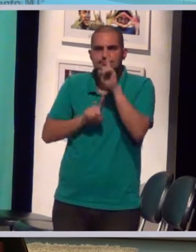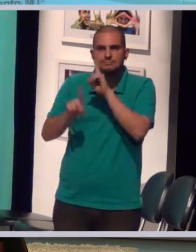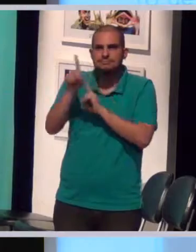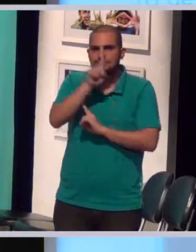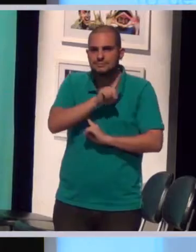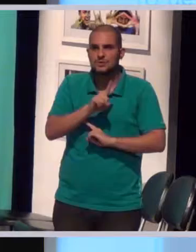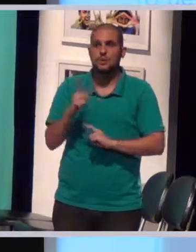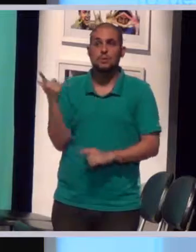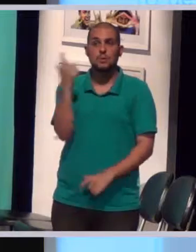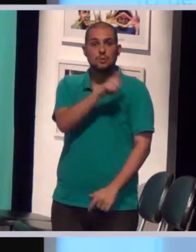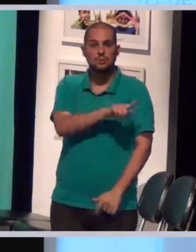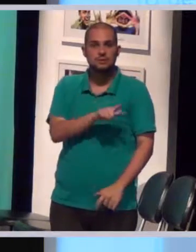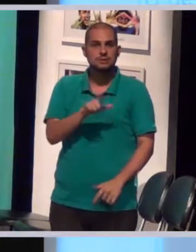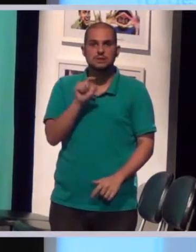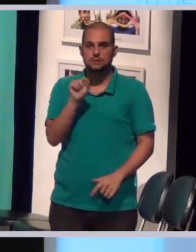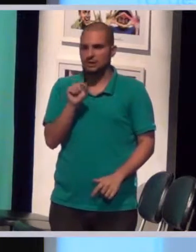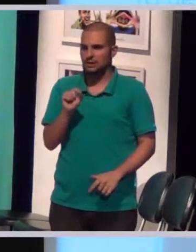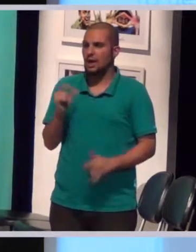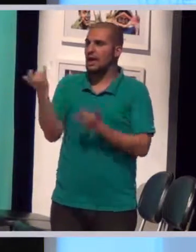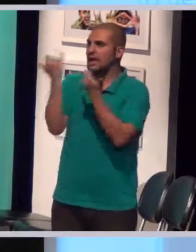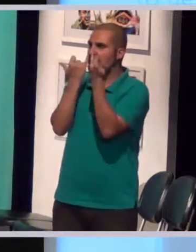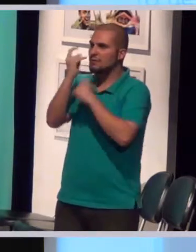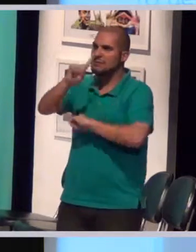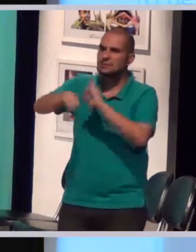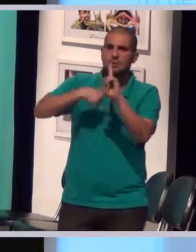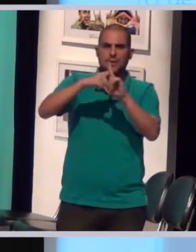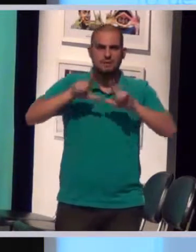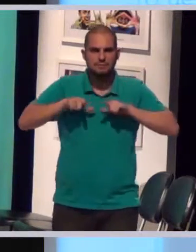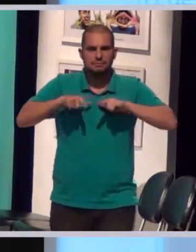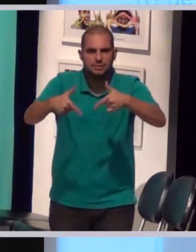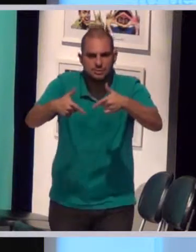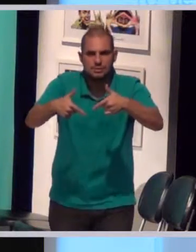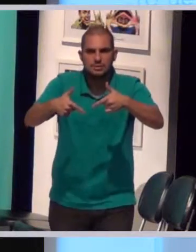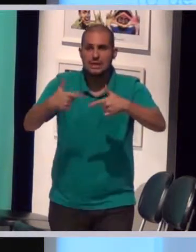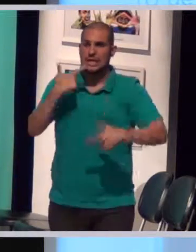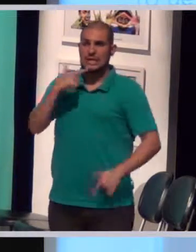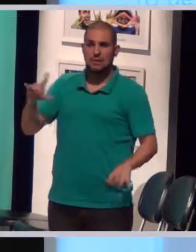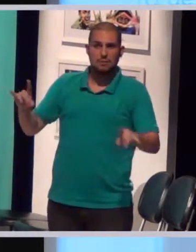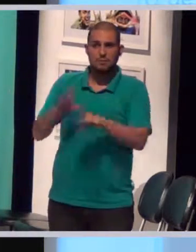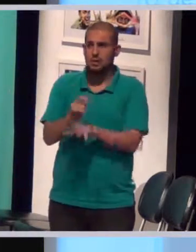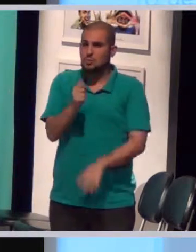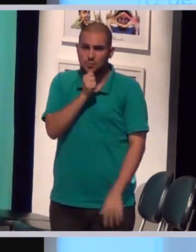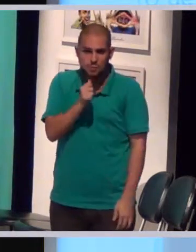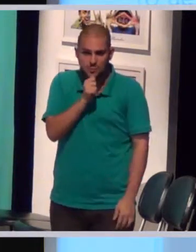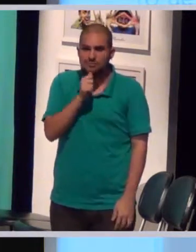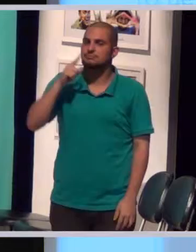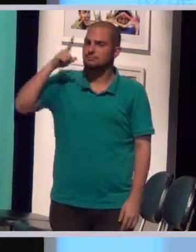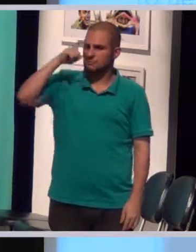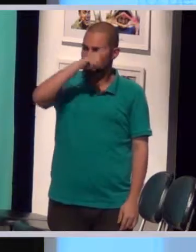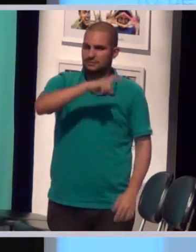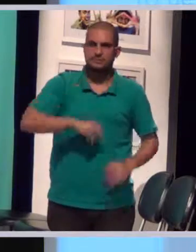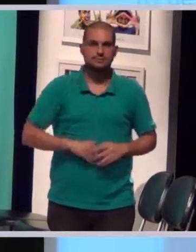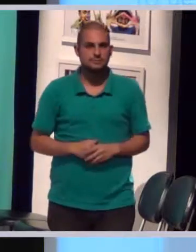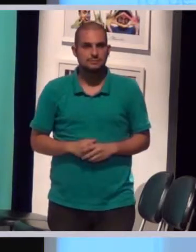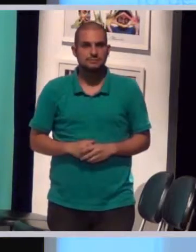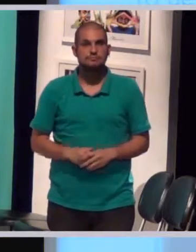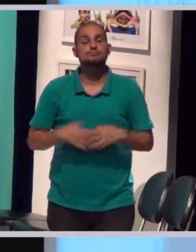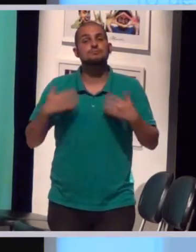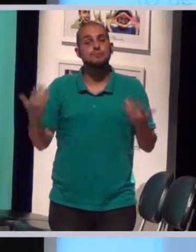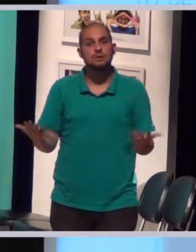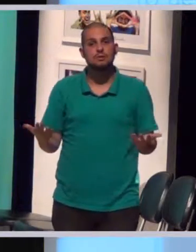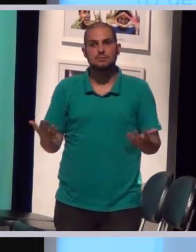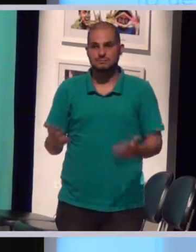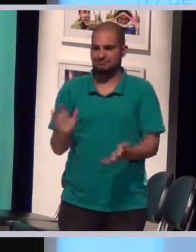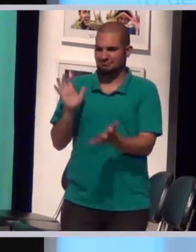muito difícil, né, operar com as informações sem se ter uma língua para poder trabalhar com essas informações. E aí, com o